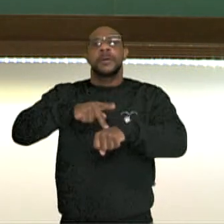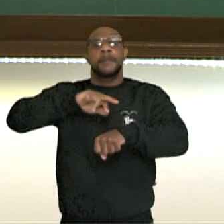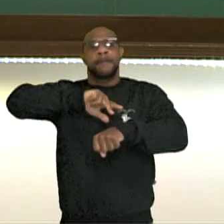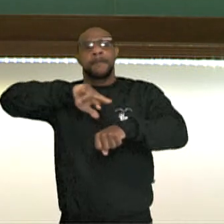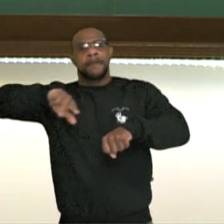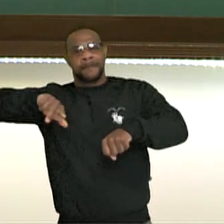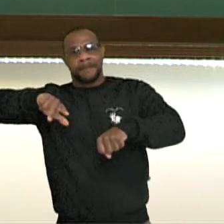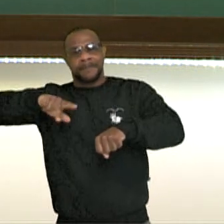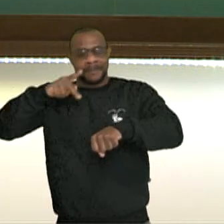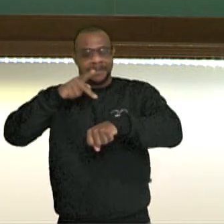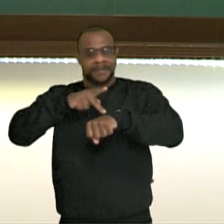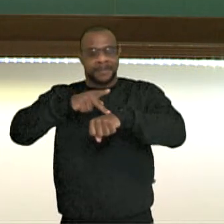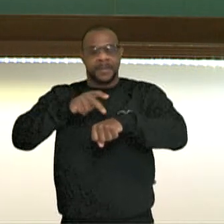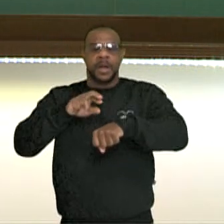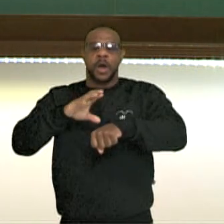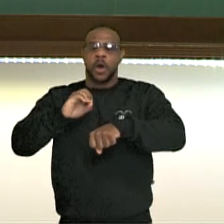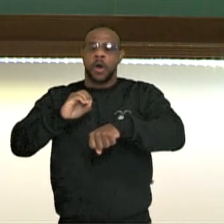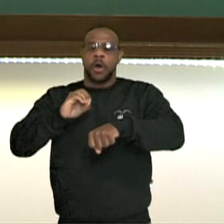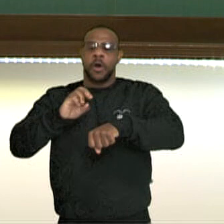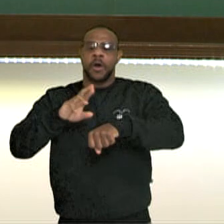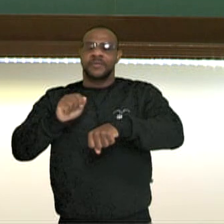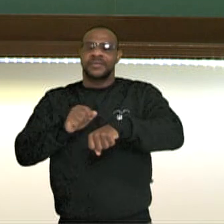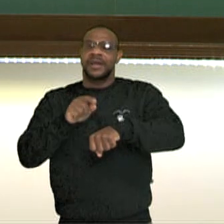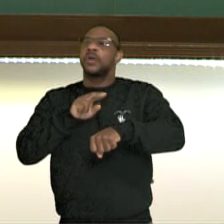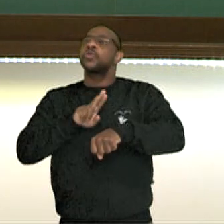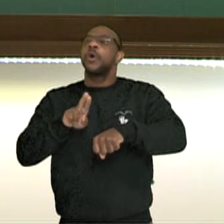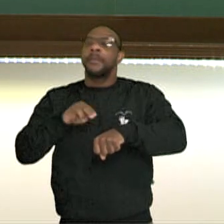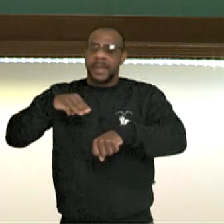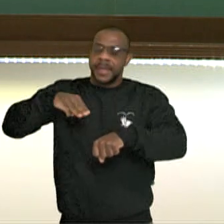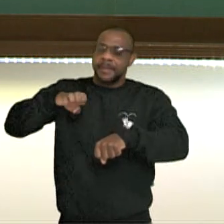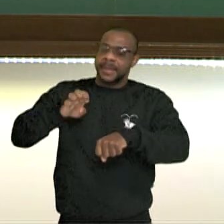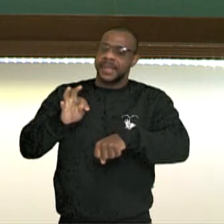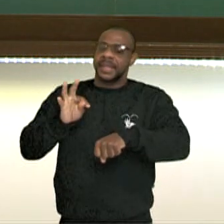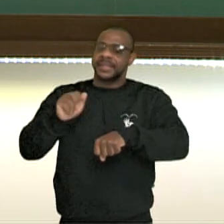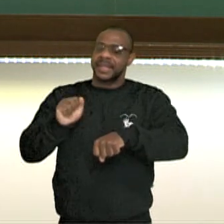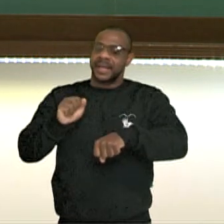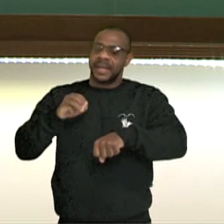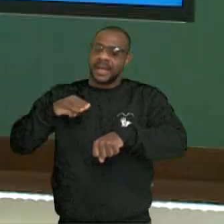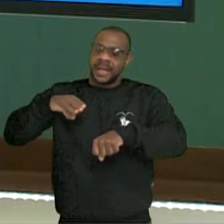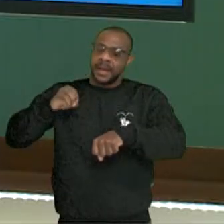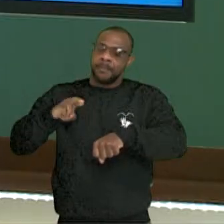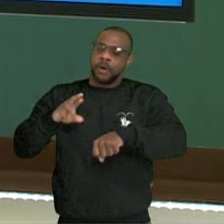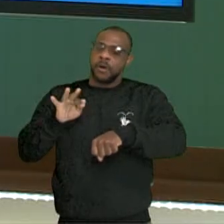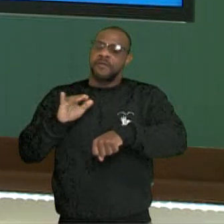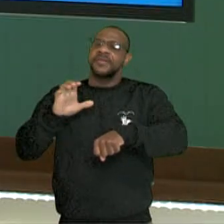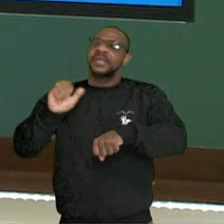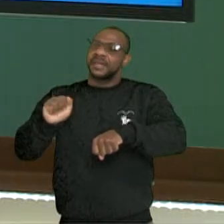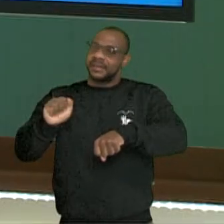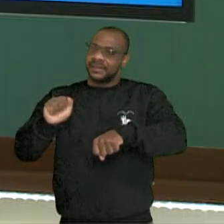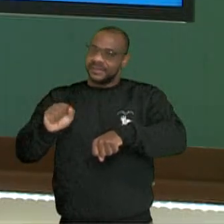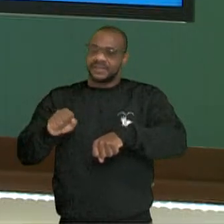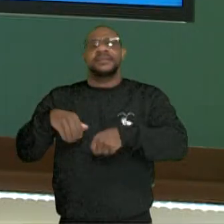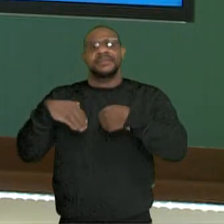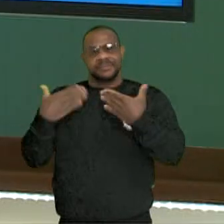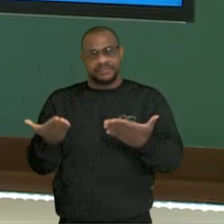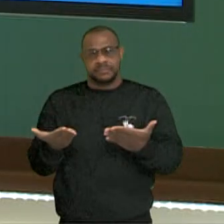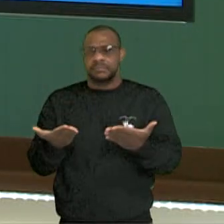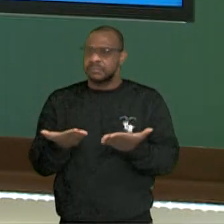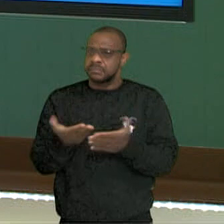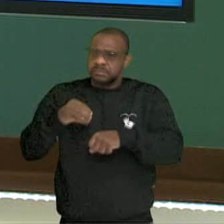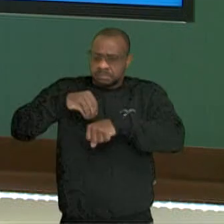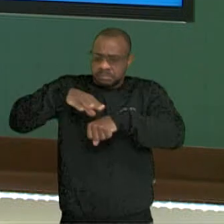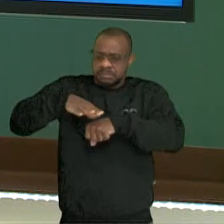das rochas metamórficas. Mas antes de começar, vamos para os nossos recadinhos? É, chega aqui mais pertinho. Cadê